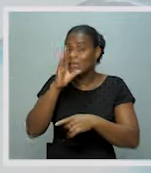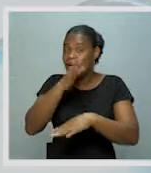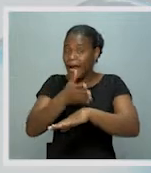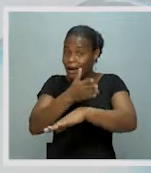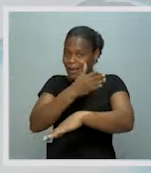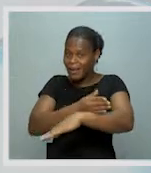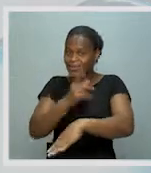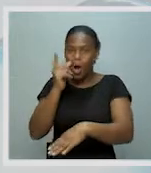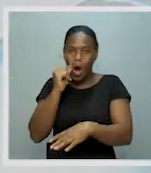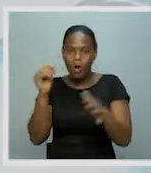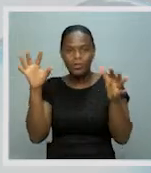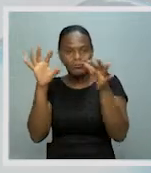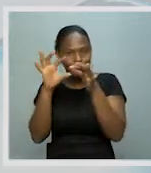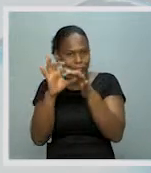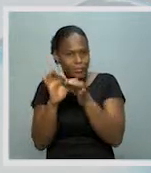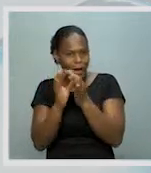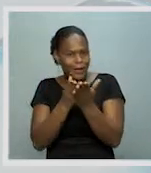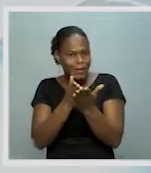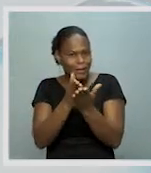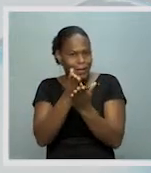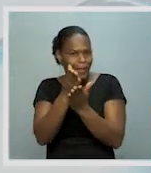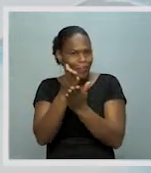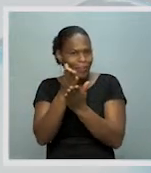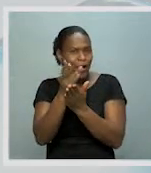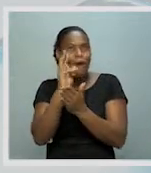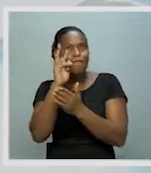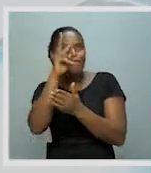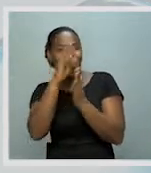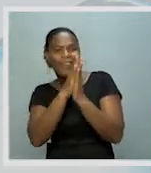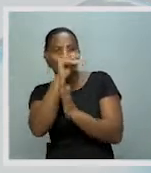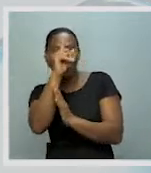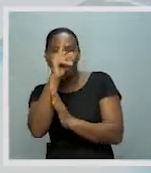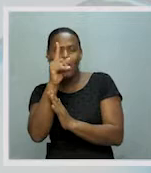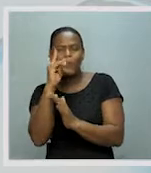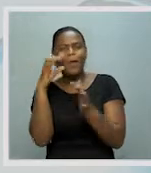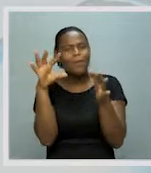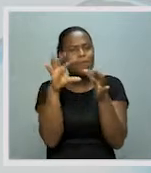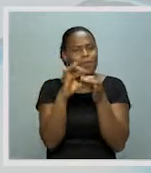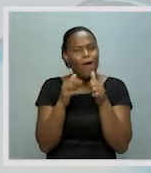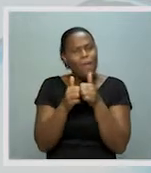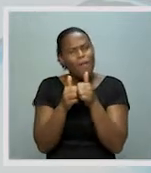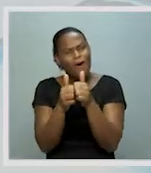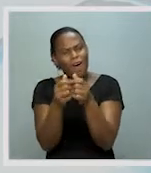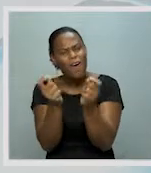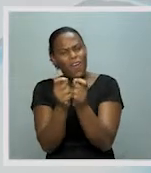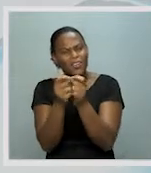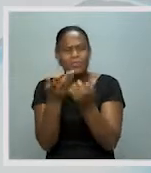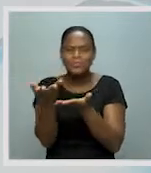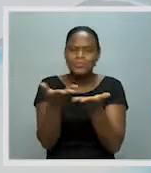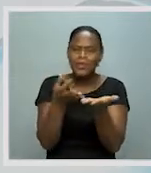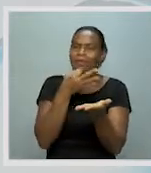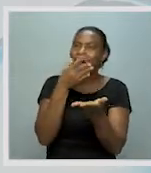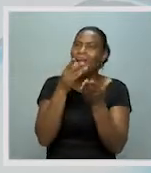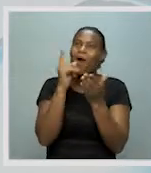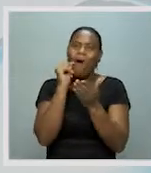homem tinha uma comunhão direta com Deus, havia tipo uma comunhão, uma proximidade, uma intimidade entre